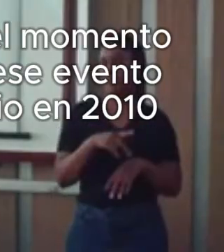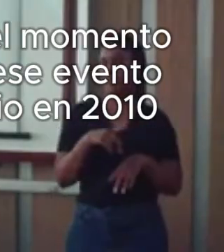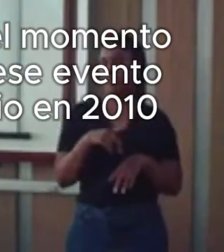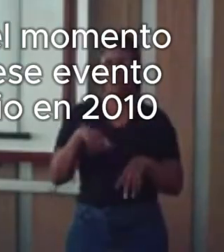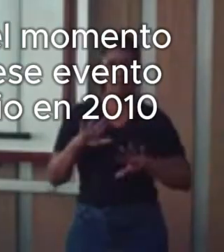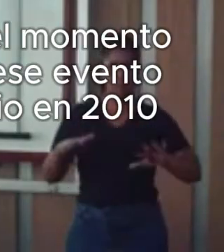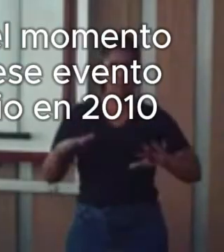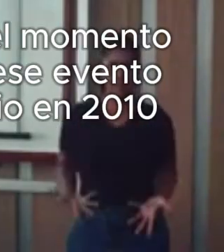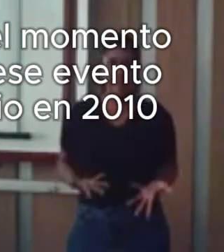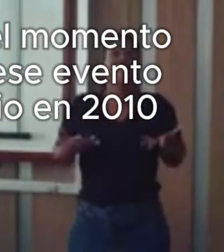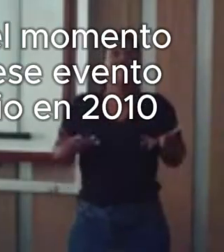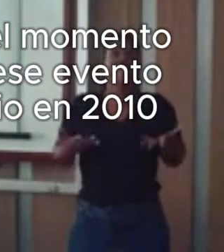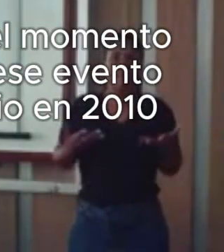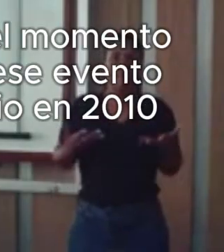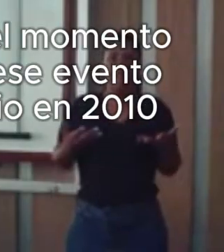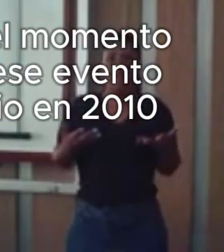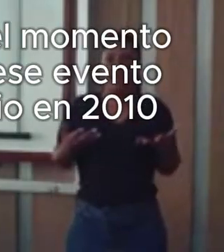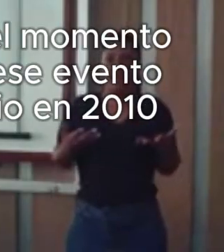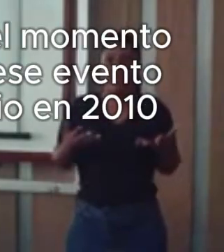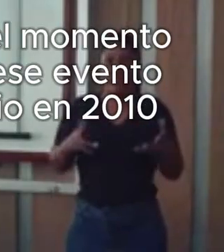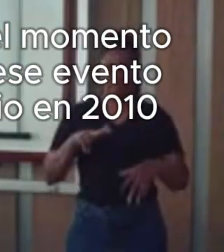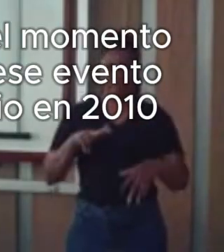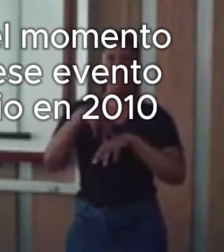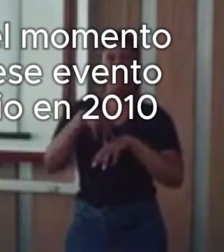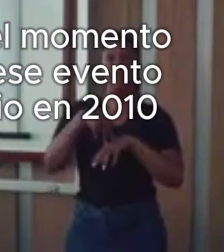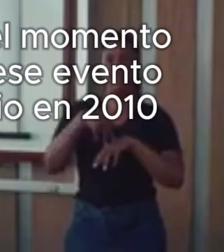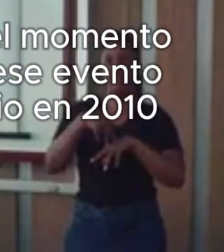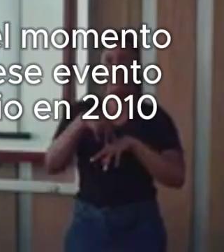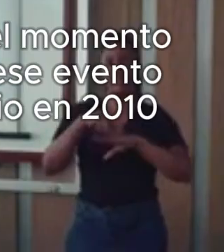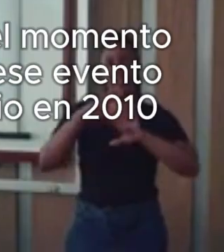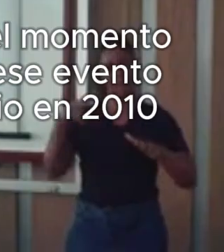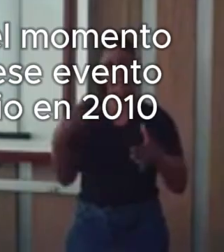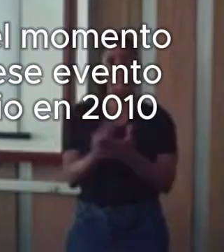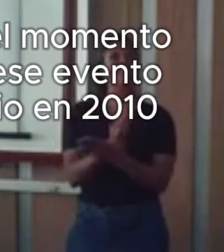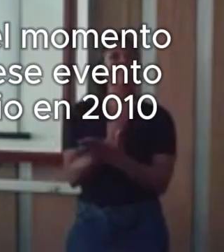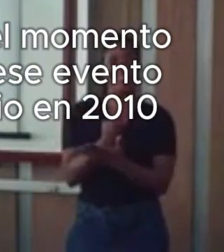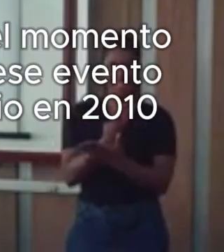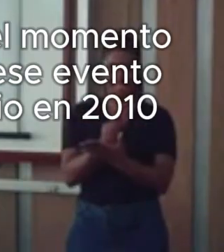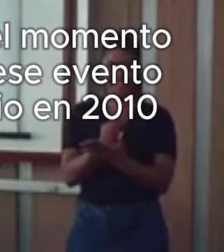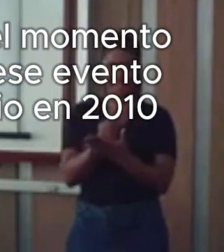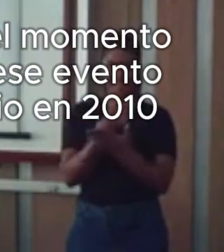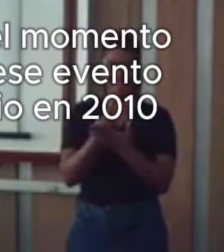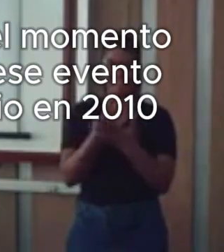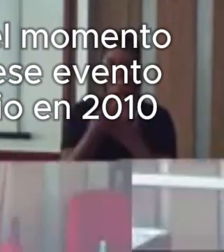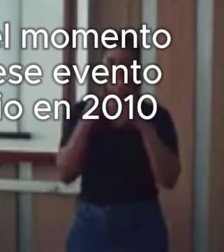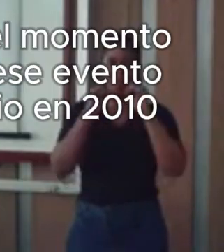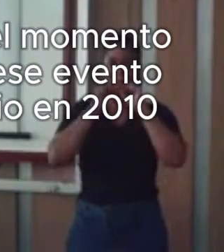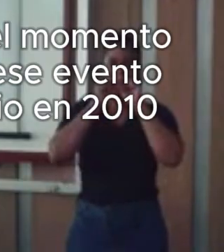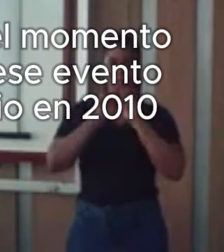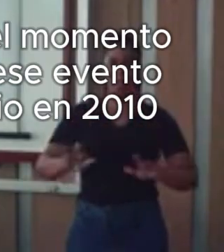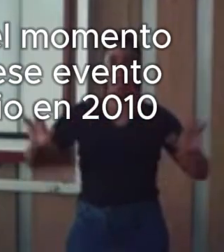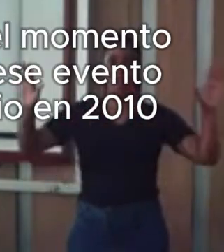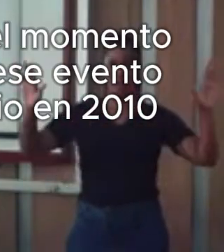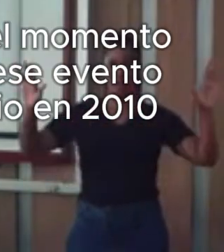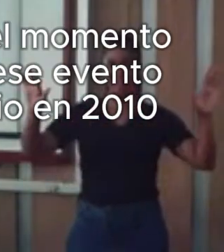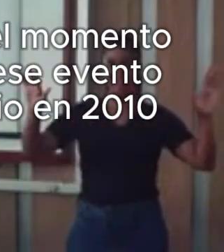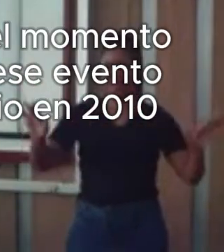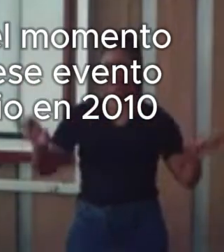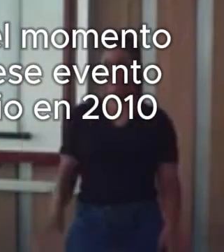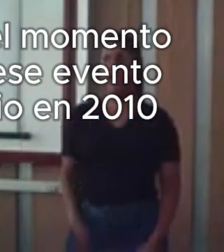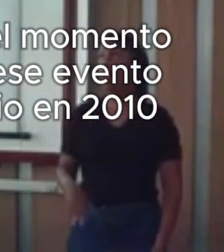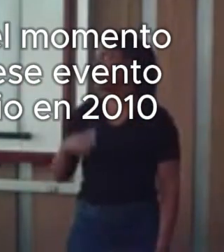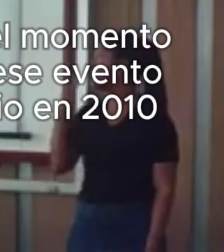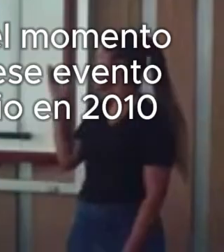empolgou e aconteceu esse evento midiático. E aí, isso aqui,